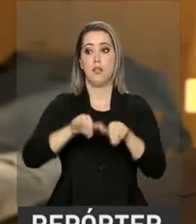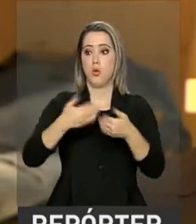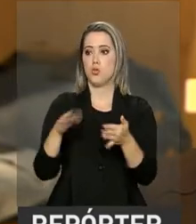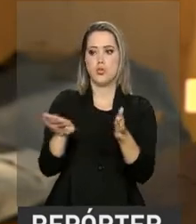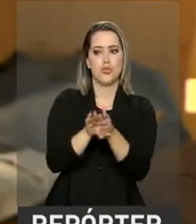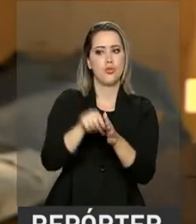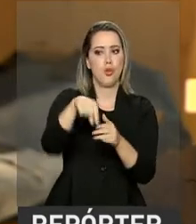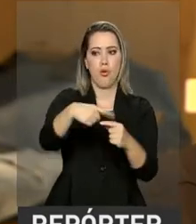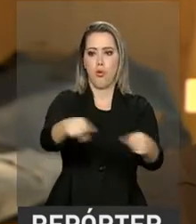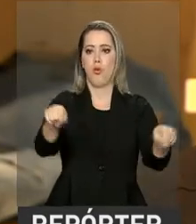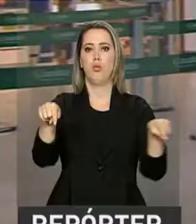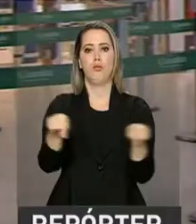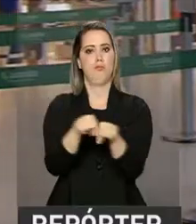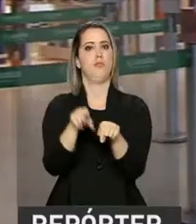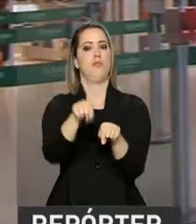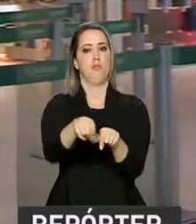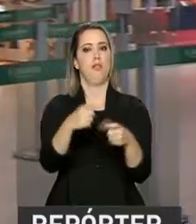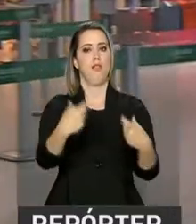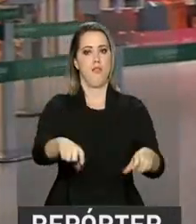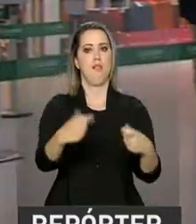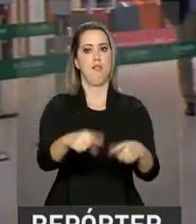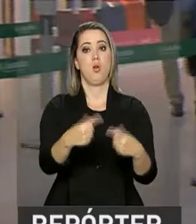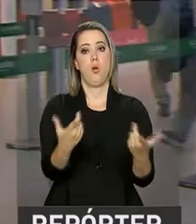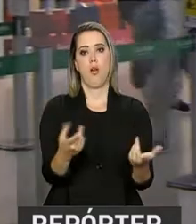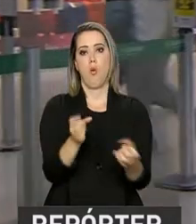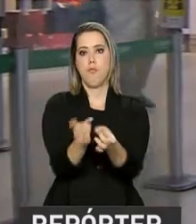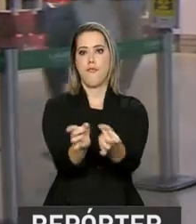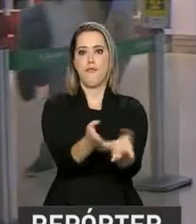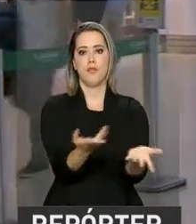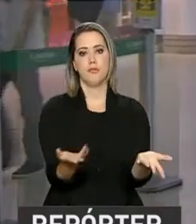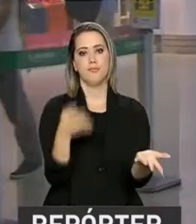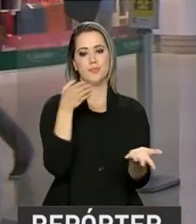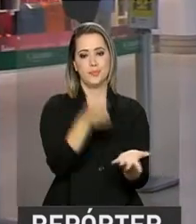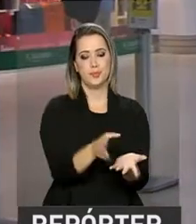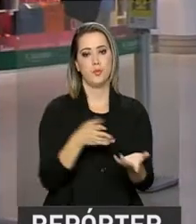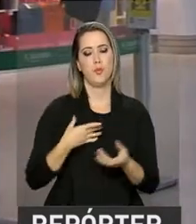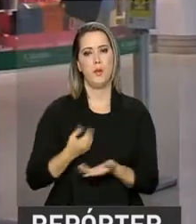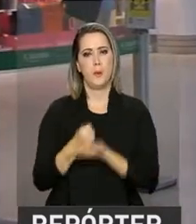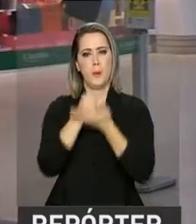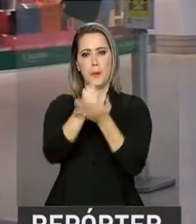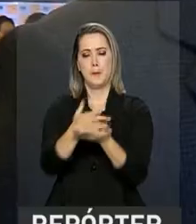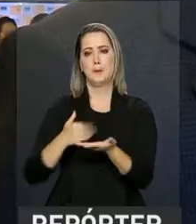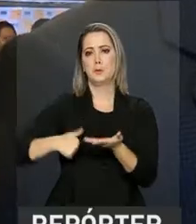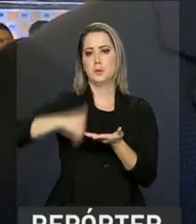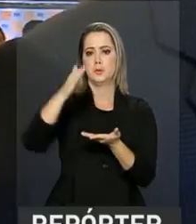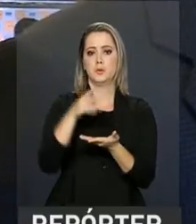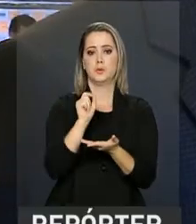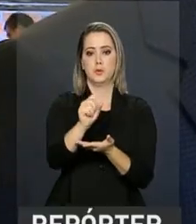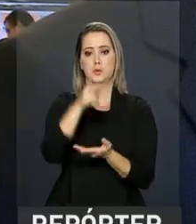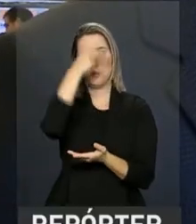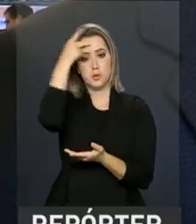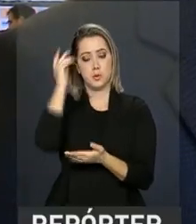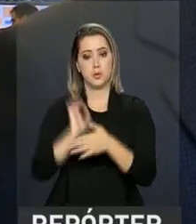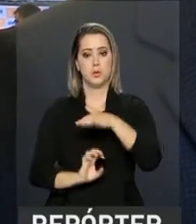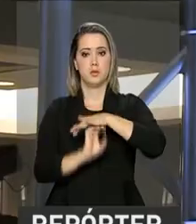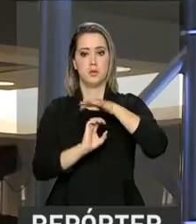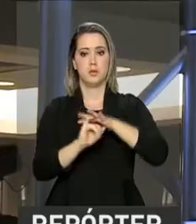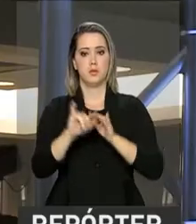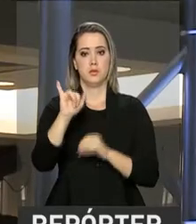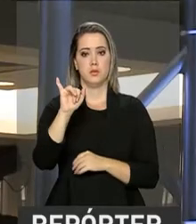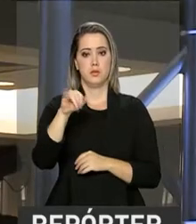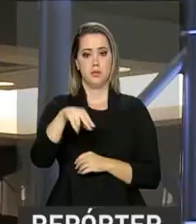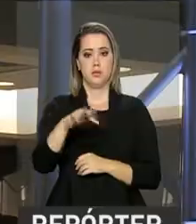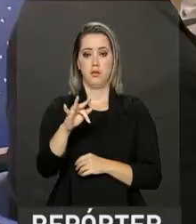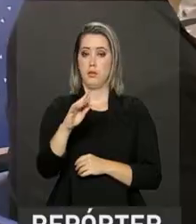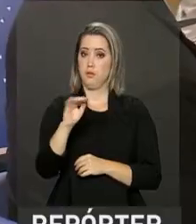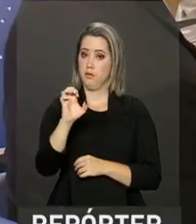tem o aeroshopping, né? E para oferecer ainda mais opções de comércio para passageiros e empresários, a Infraero tem